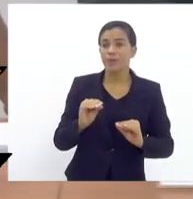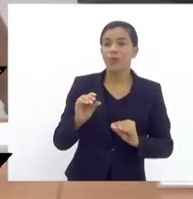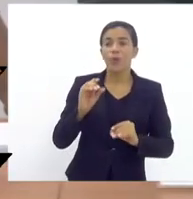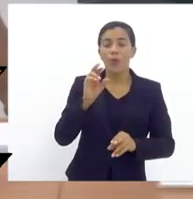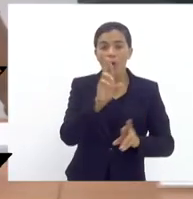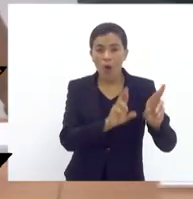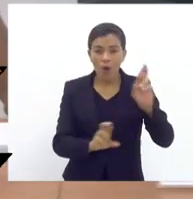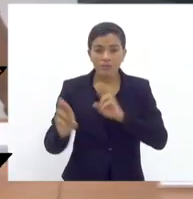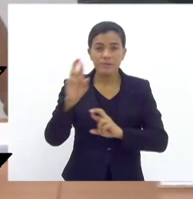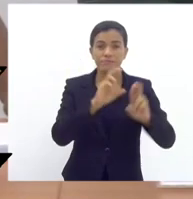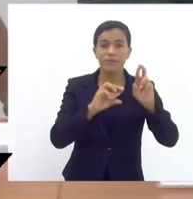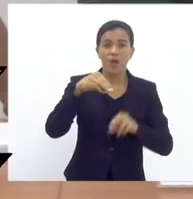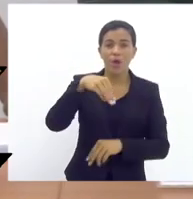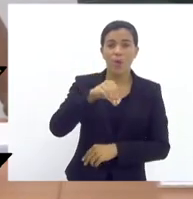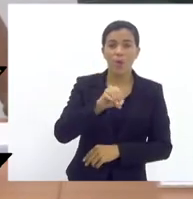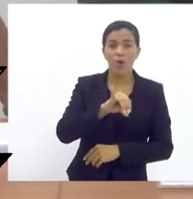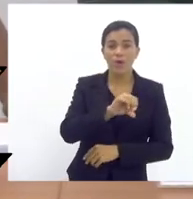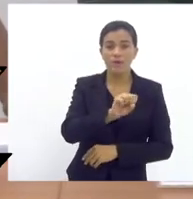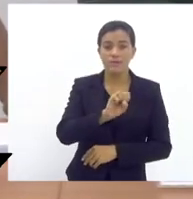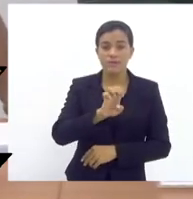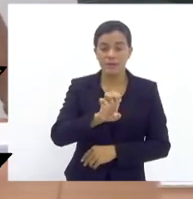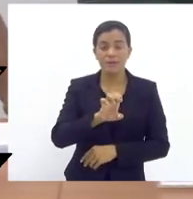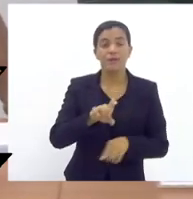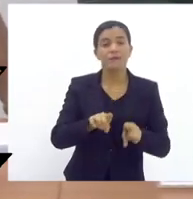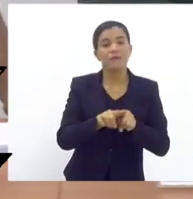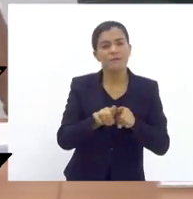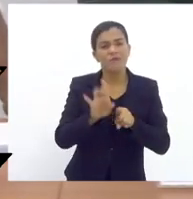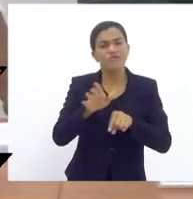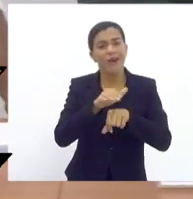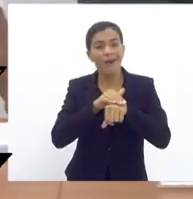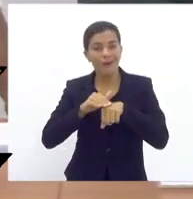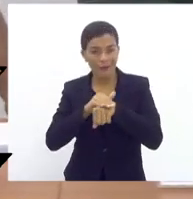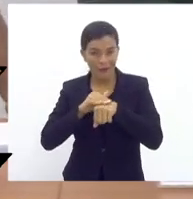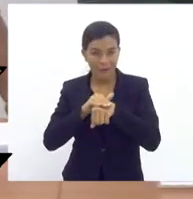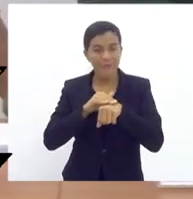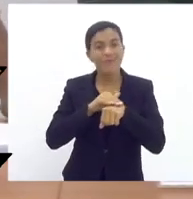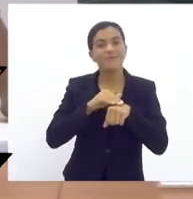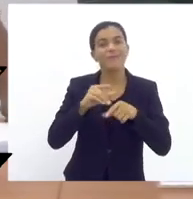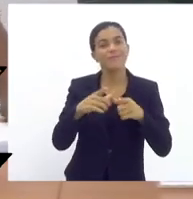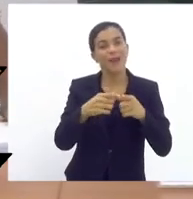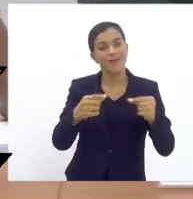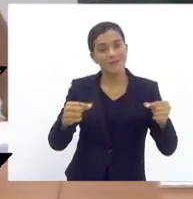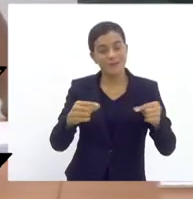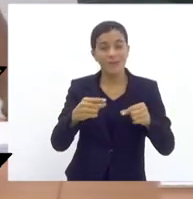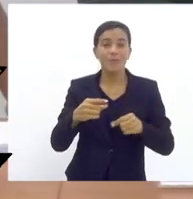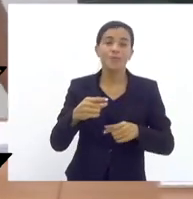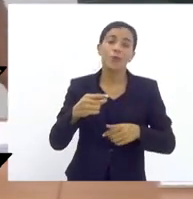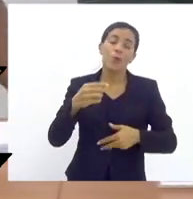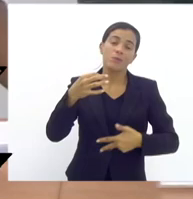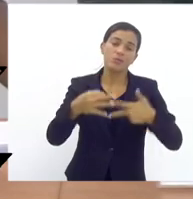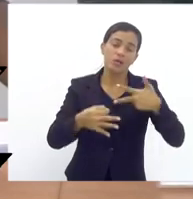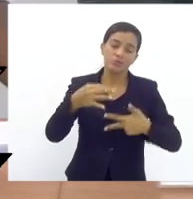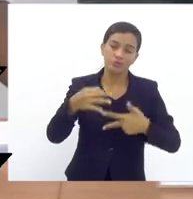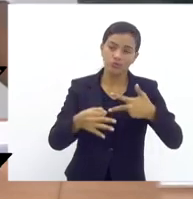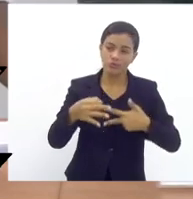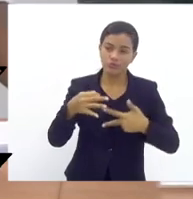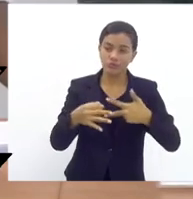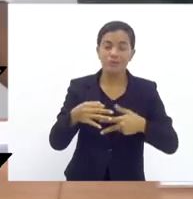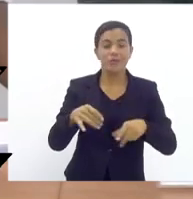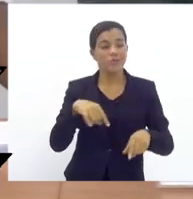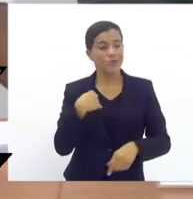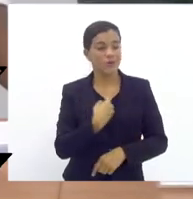que foi também algo que conversamos ao visitar lá a Brasília o Ministério da Justiça e Ficamos